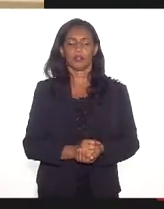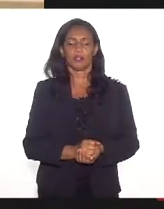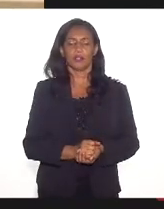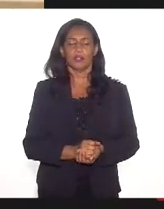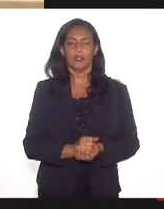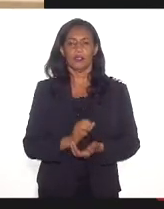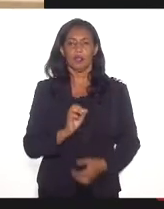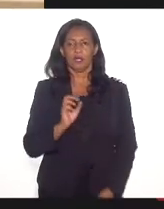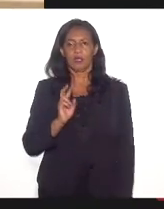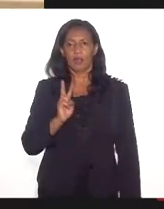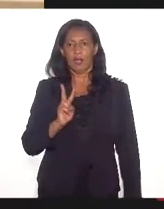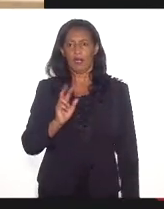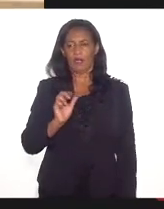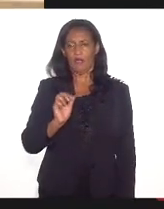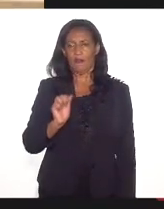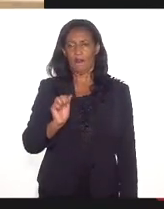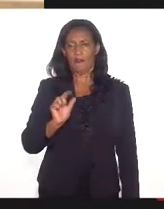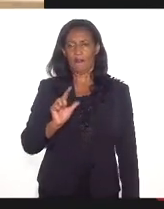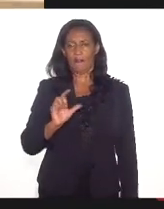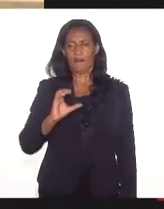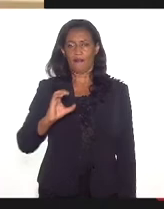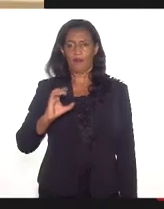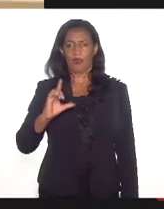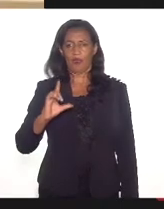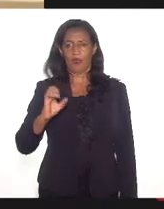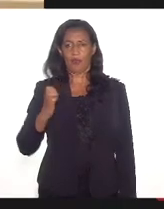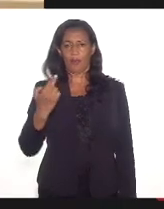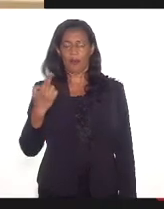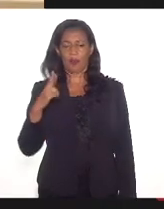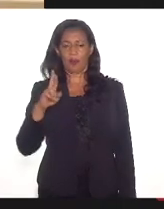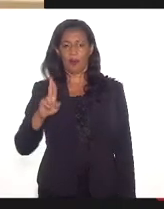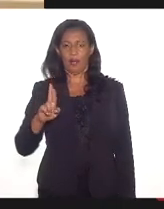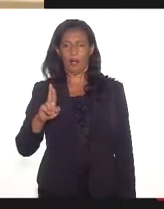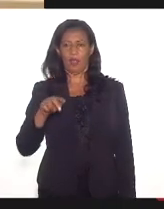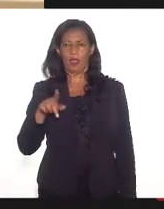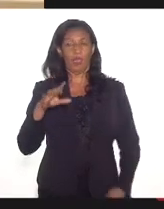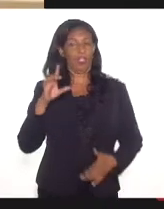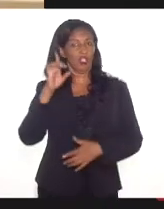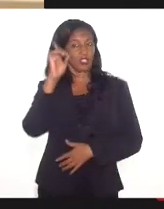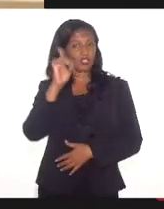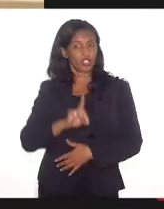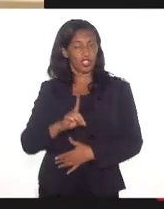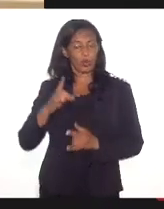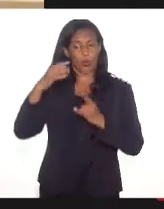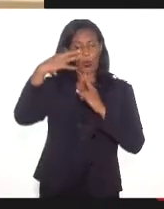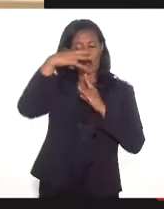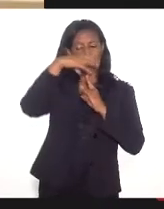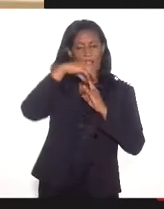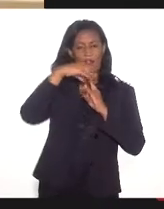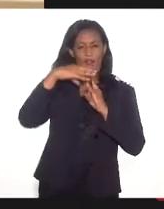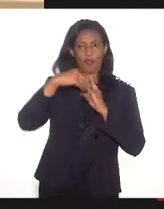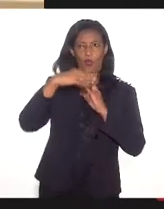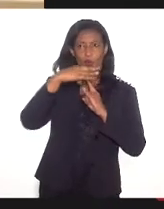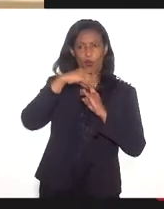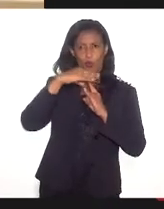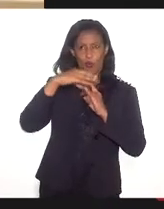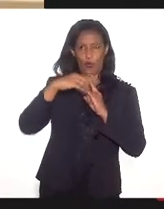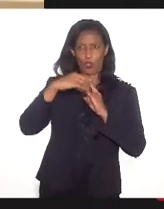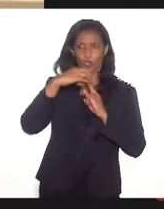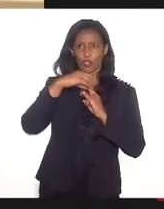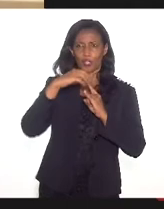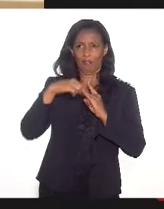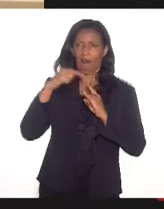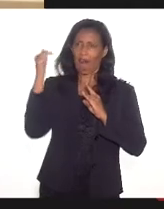Valcler Fernandes, que é diretor de relações interinstitucionais da Fiocruz, a Fiocruz, que é essa